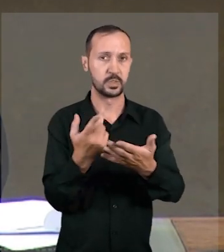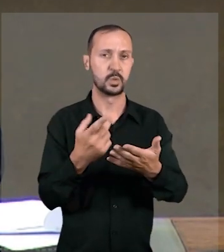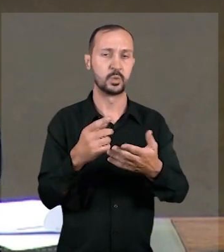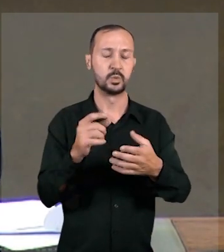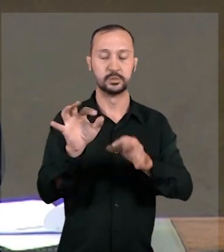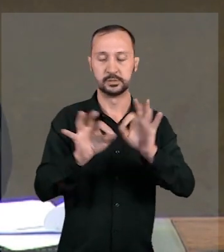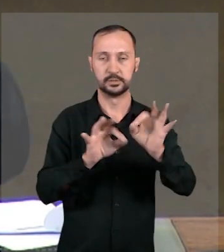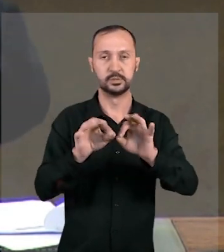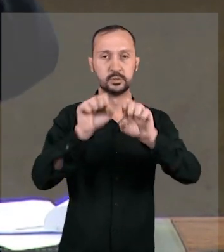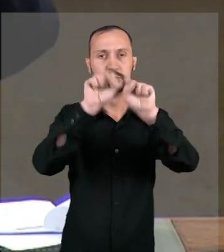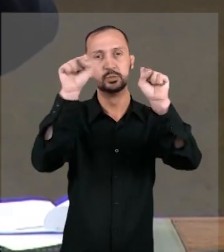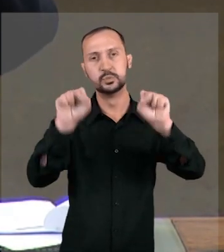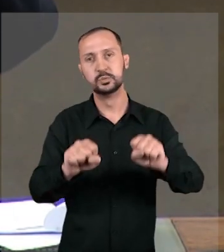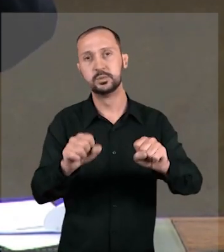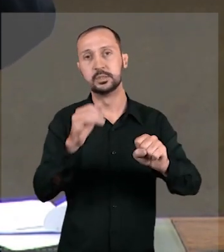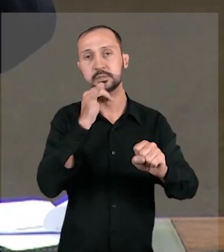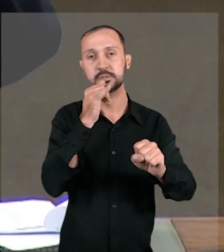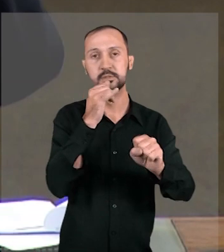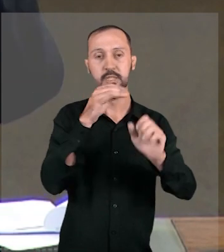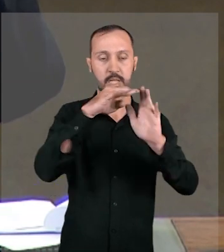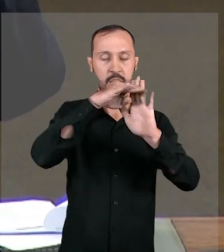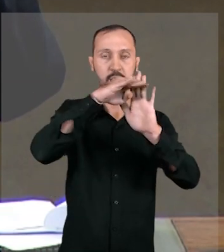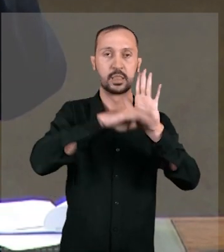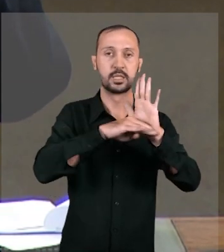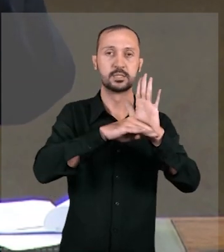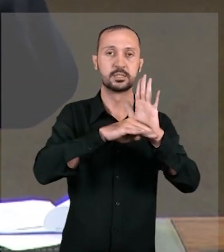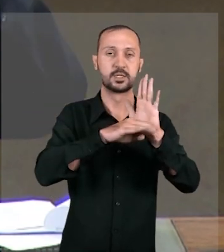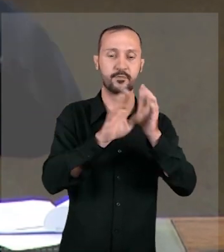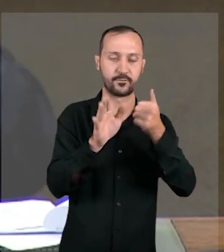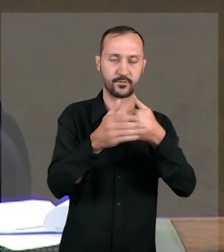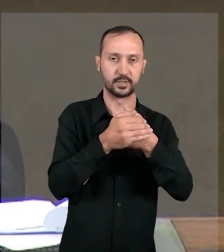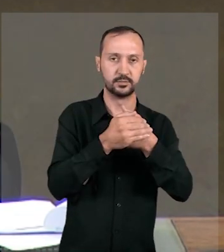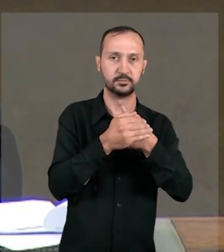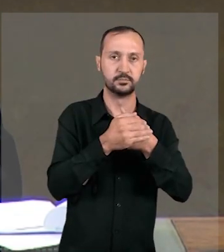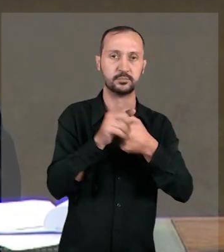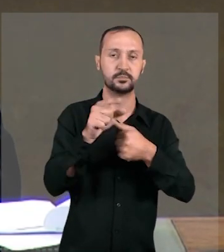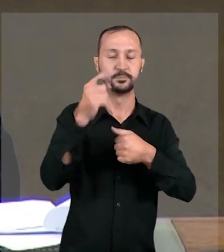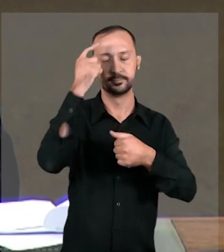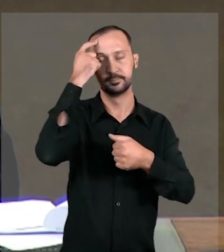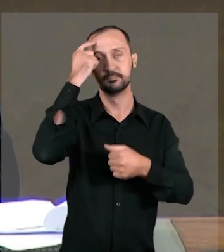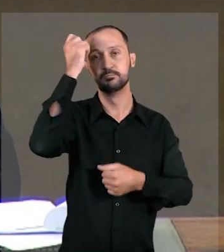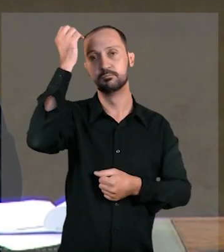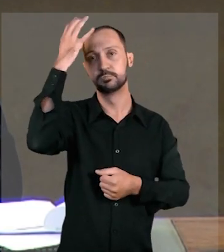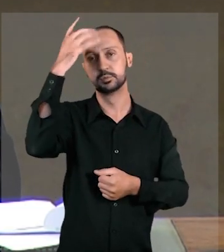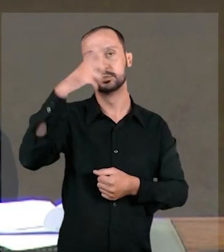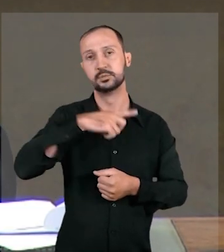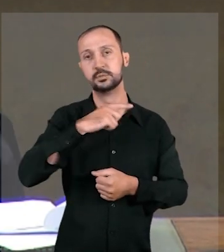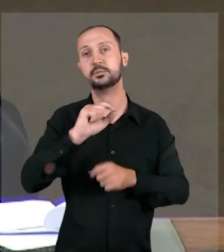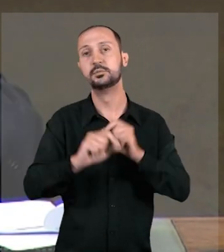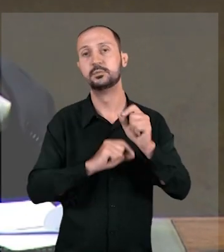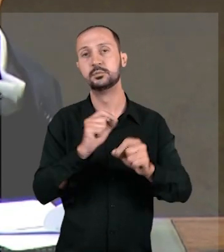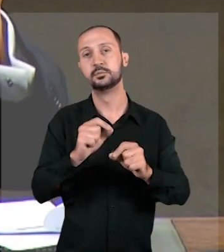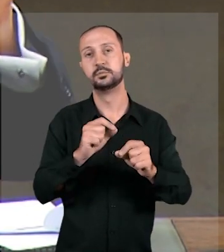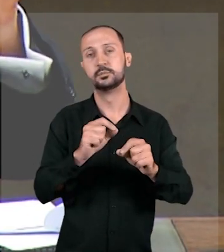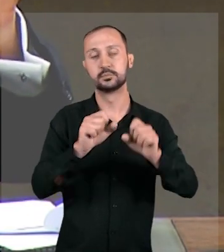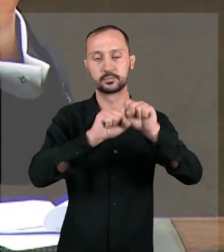ao sistema proporcional em lista fechada, uma ideia que se colocou na mesa é a do sistema